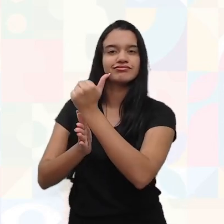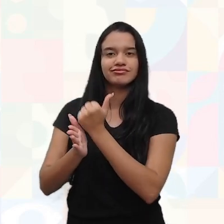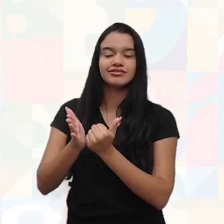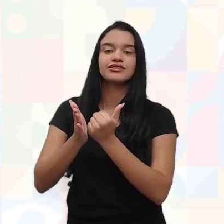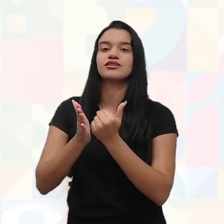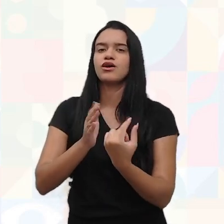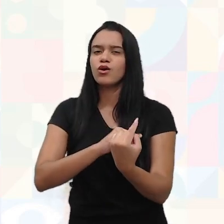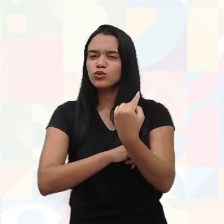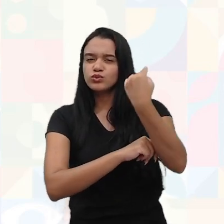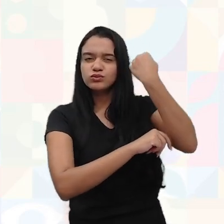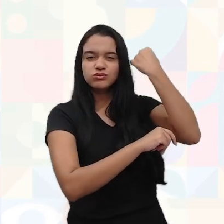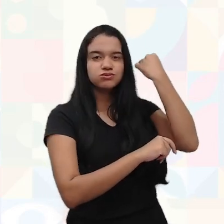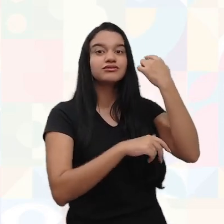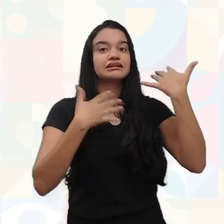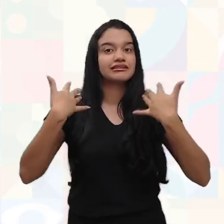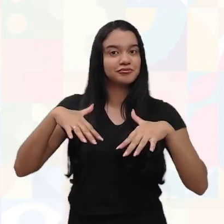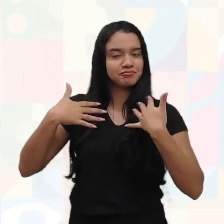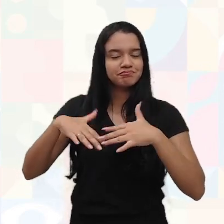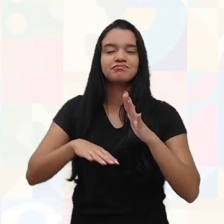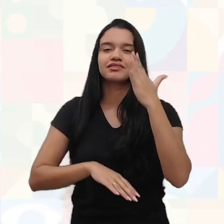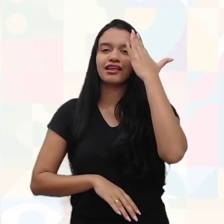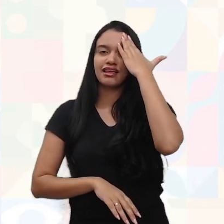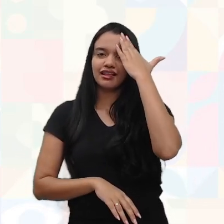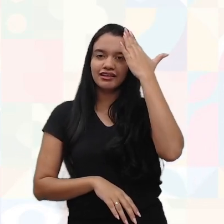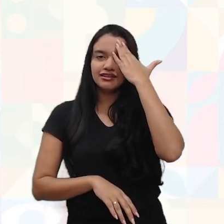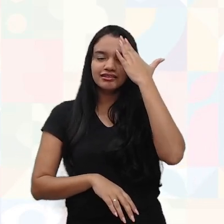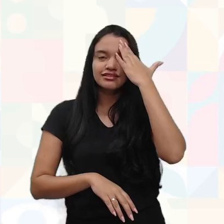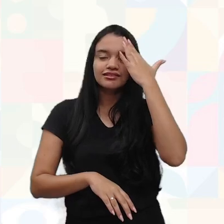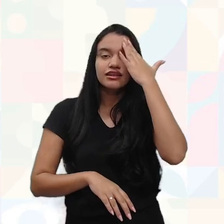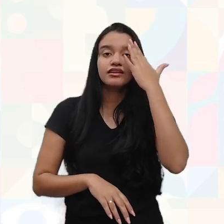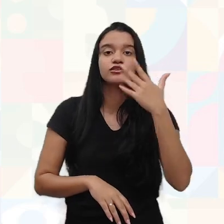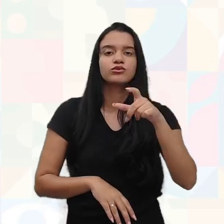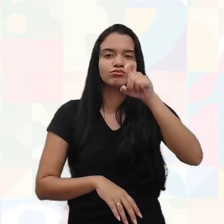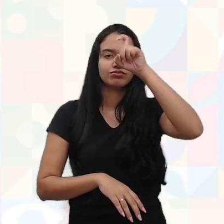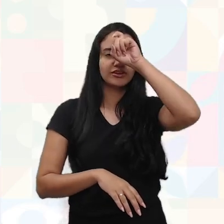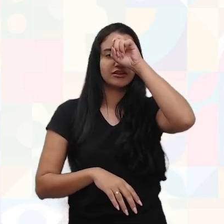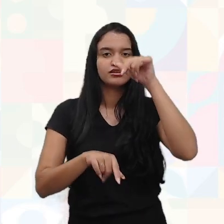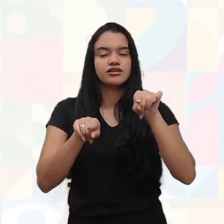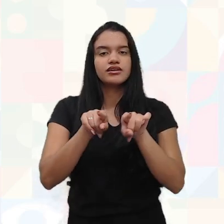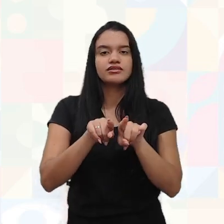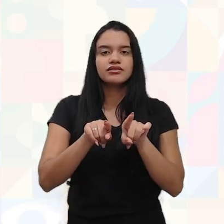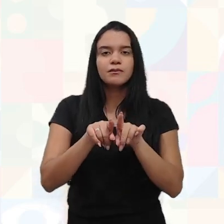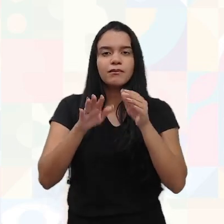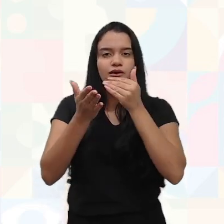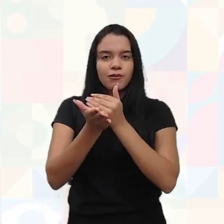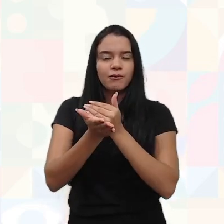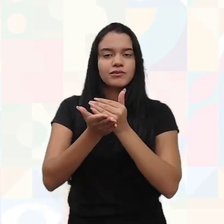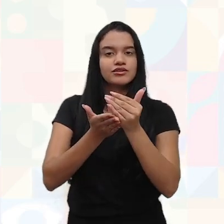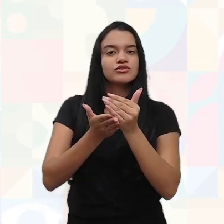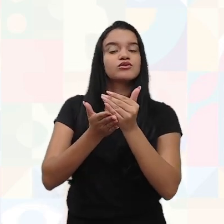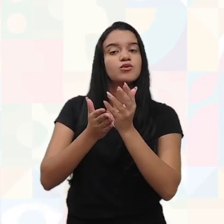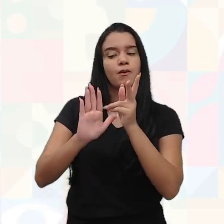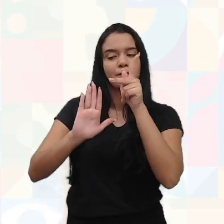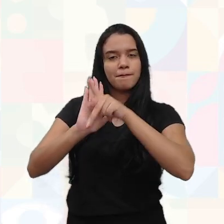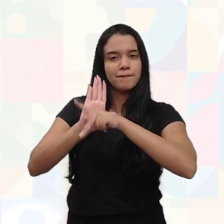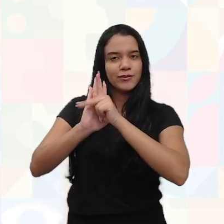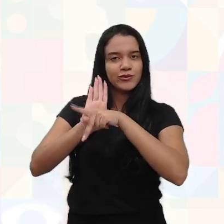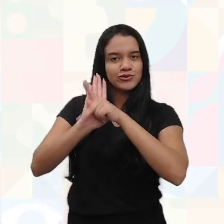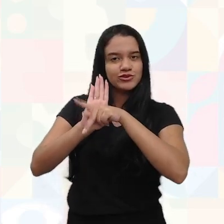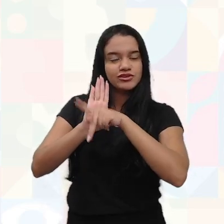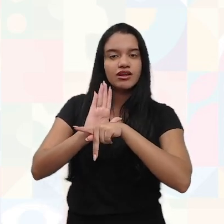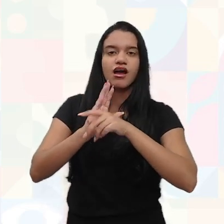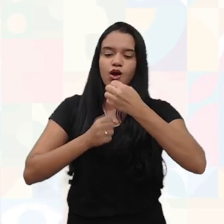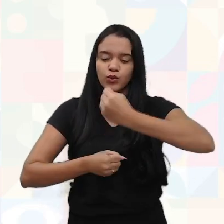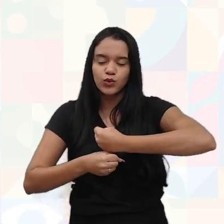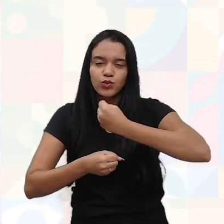de anos atrás. A gente entende que desde a época que os egípcios e os sumérios começaram a projetar suas grandes